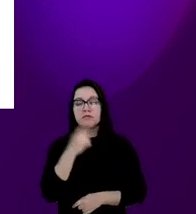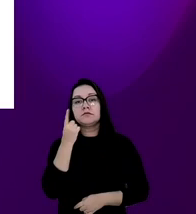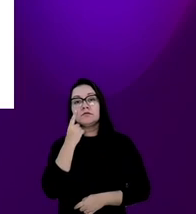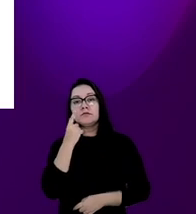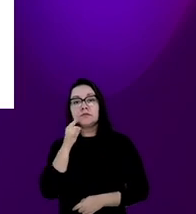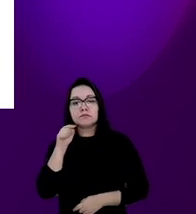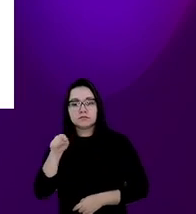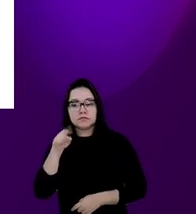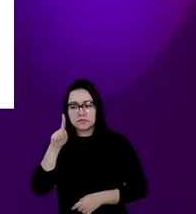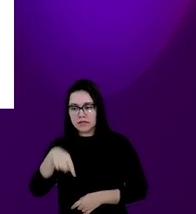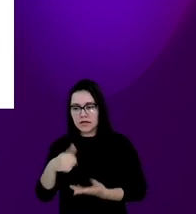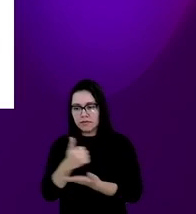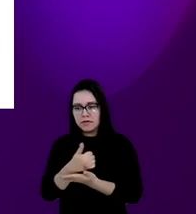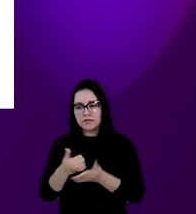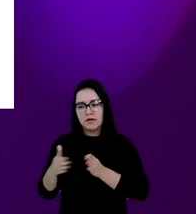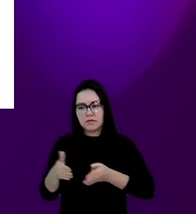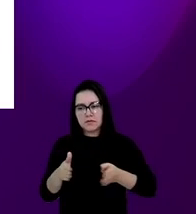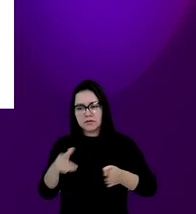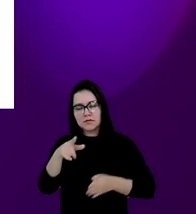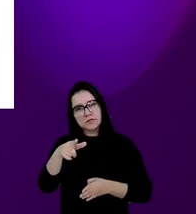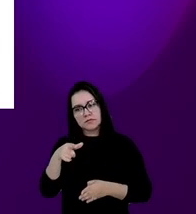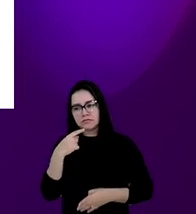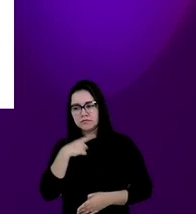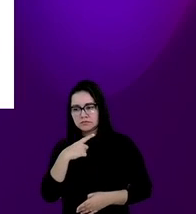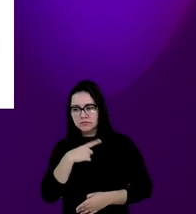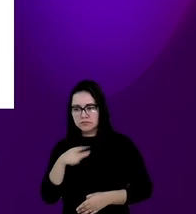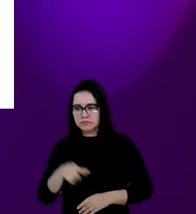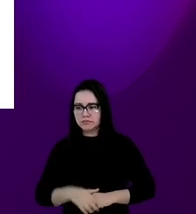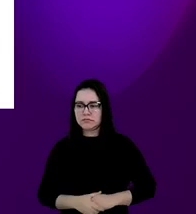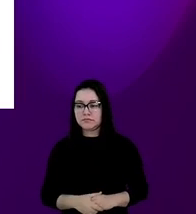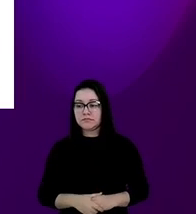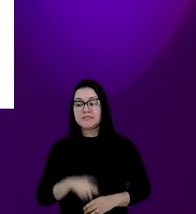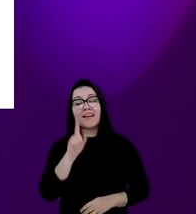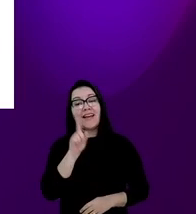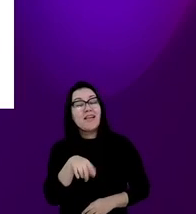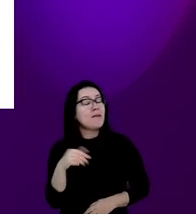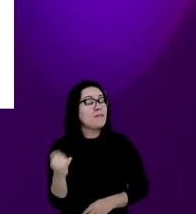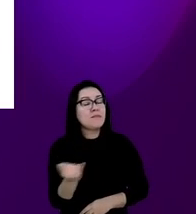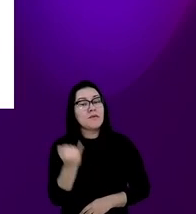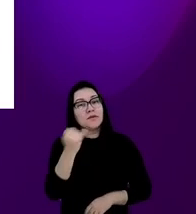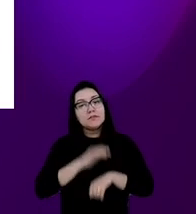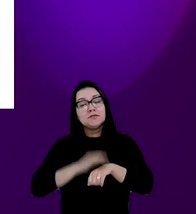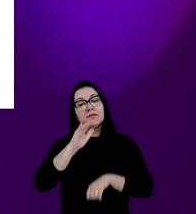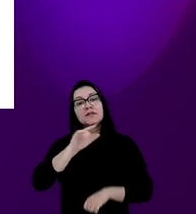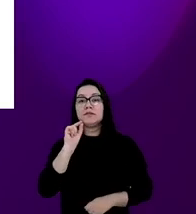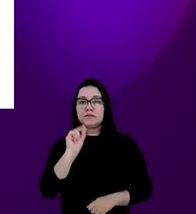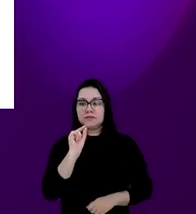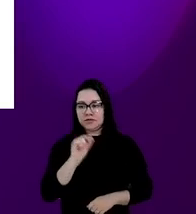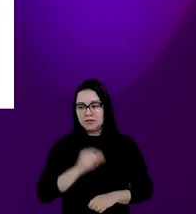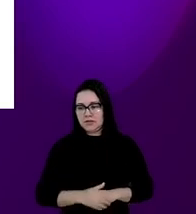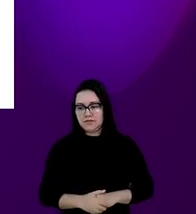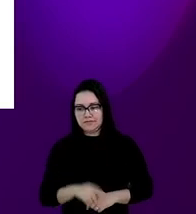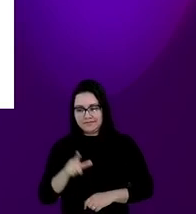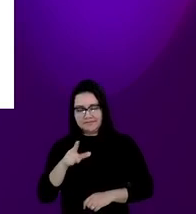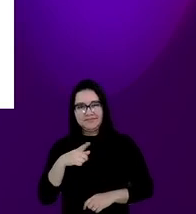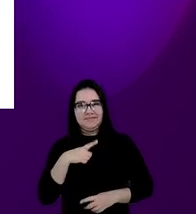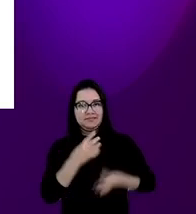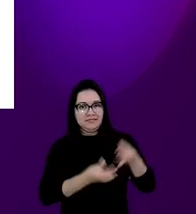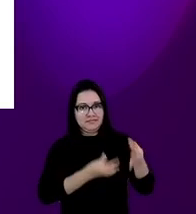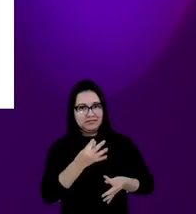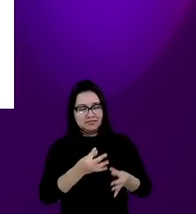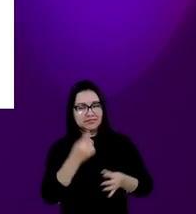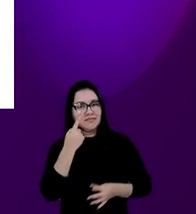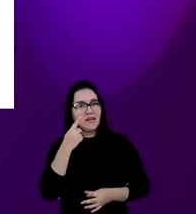basicamente, é o caminho que esses pacientes tomam. É extremamente importante nessa terapia ponte ou na